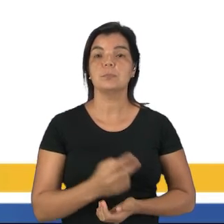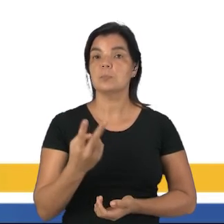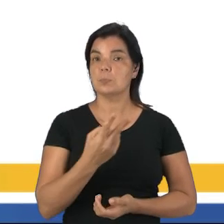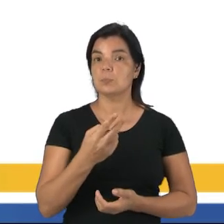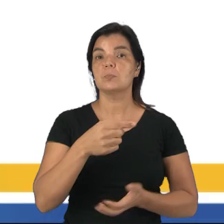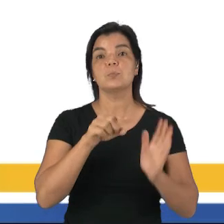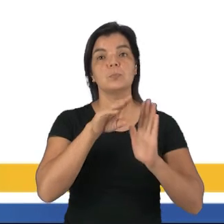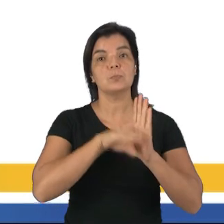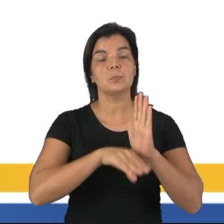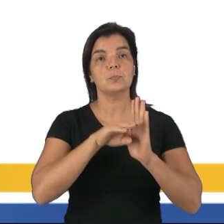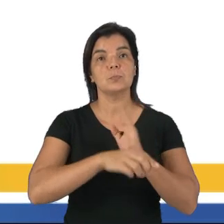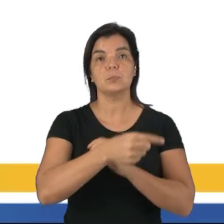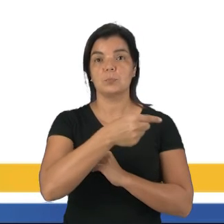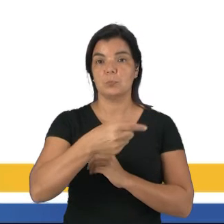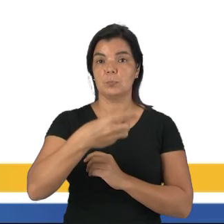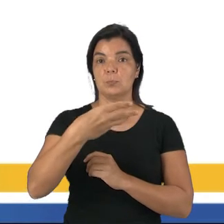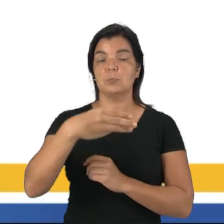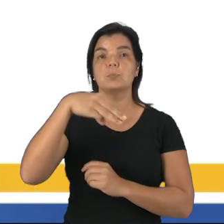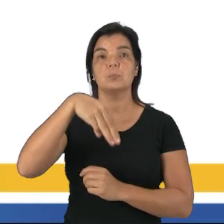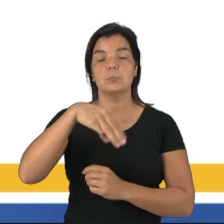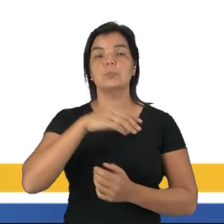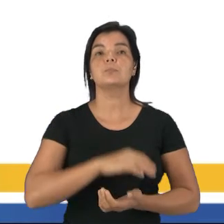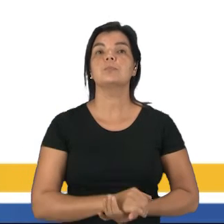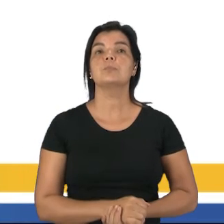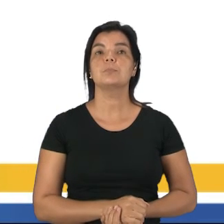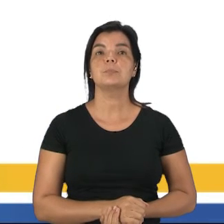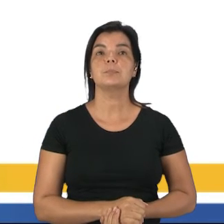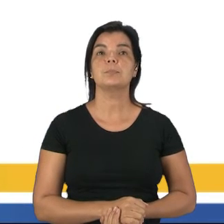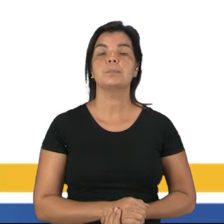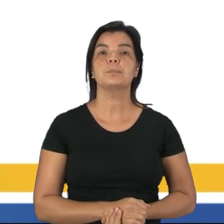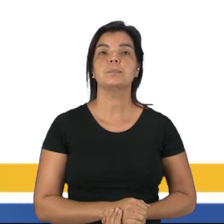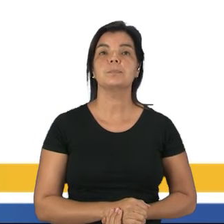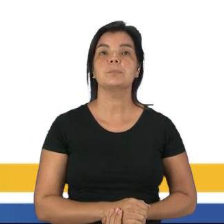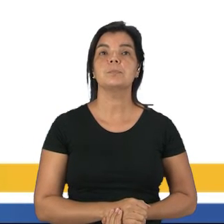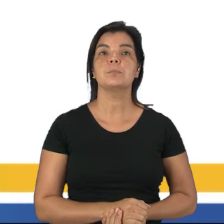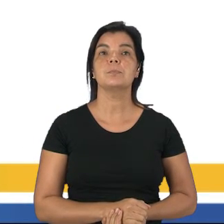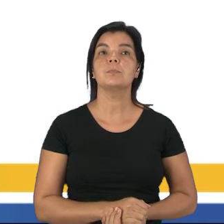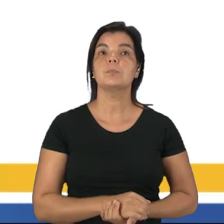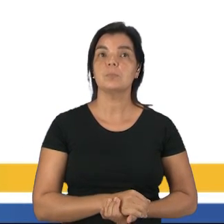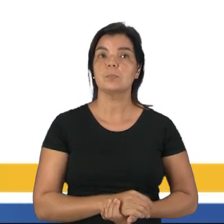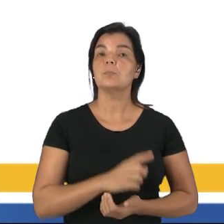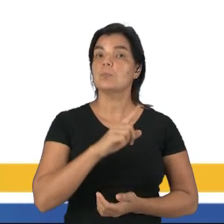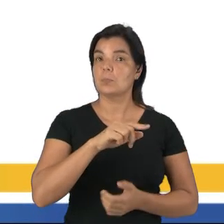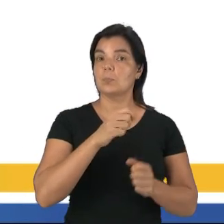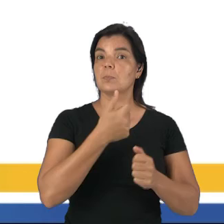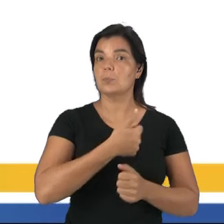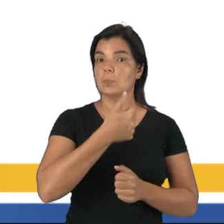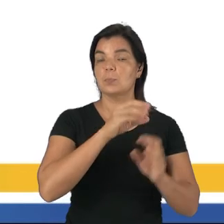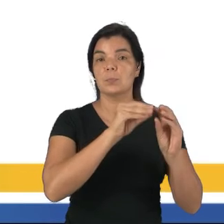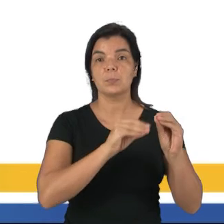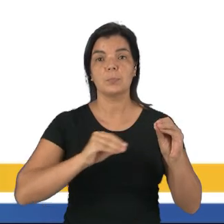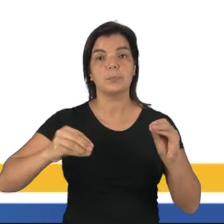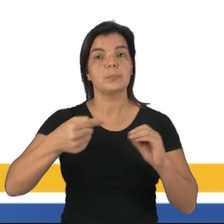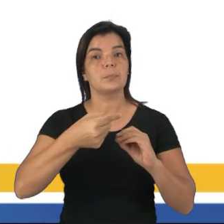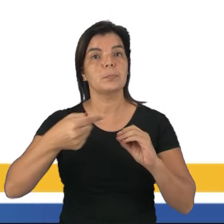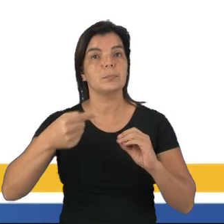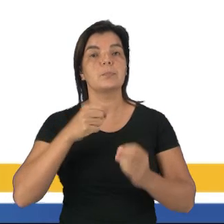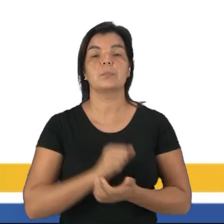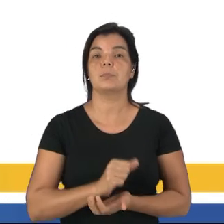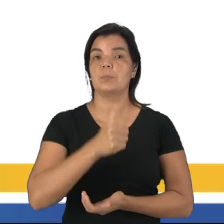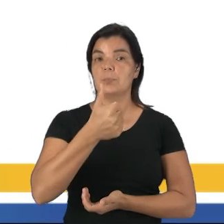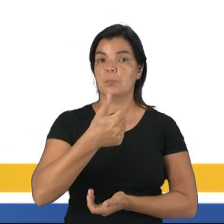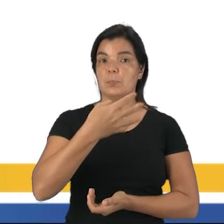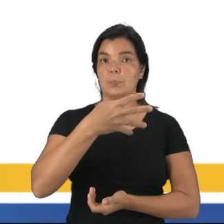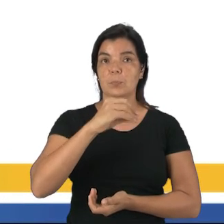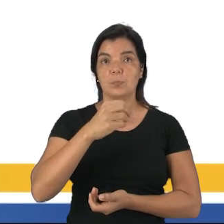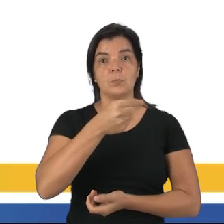diferentes subtrai e conserva o sinal do maior valor absoluto, que é no caso, menos 2m. Era positivo, vai ficar negativo. Fazendo